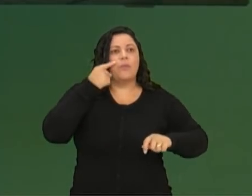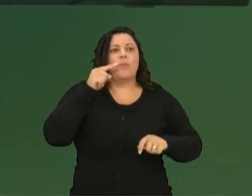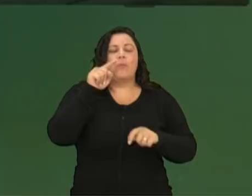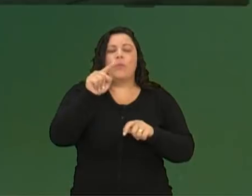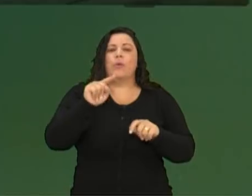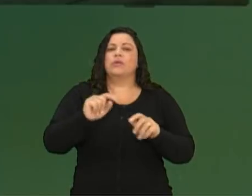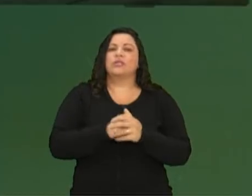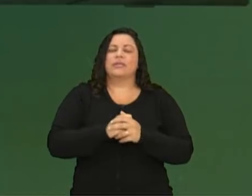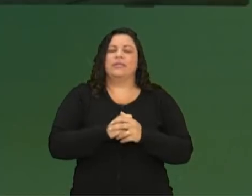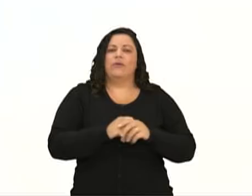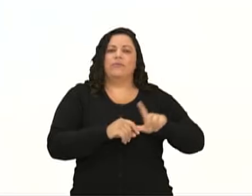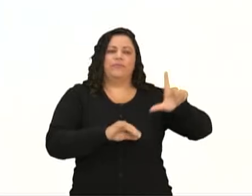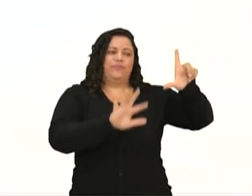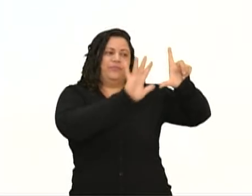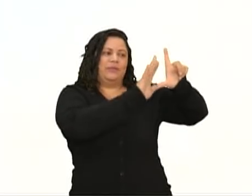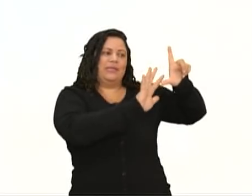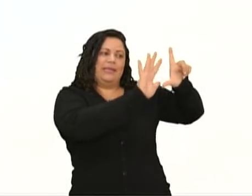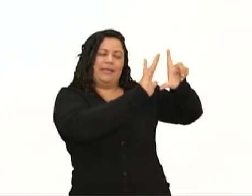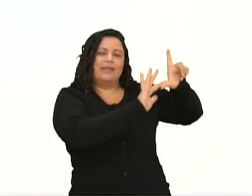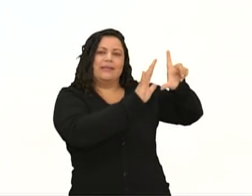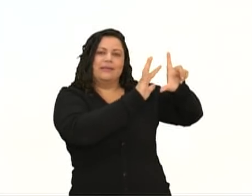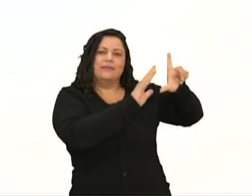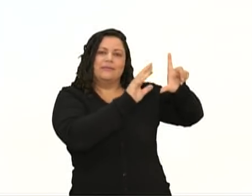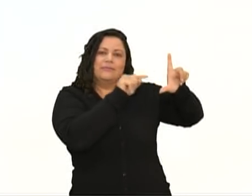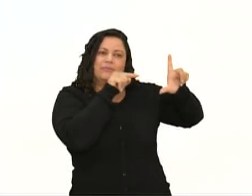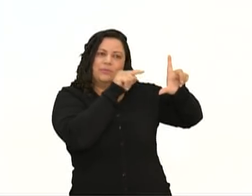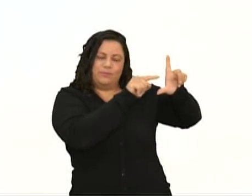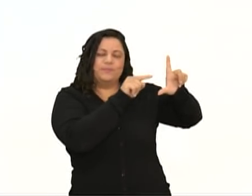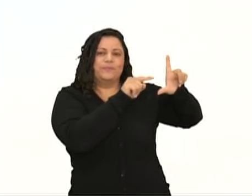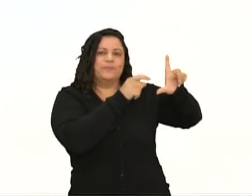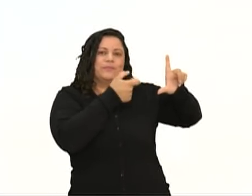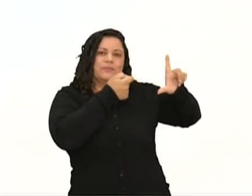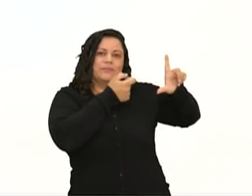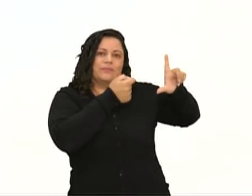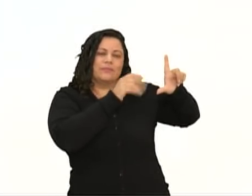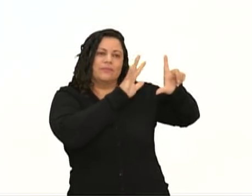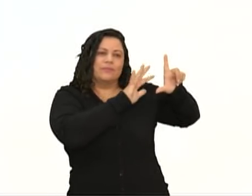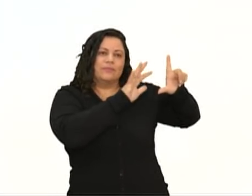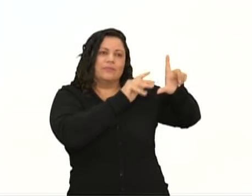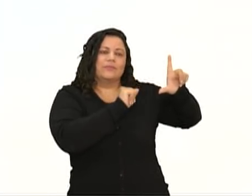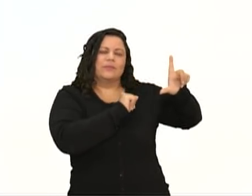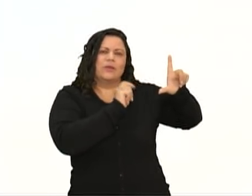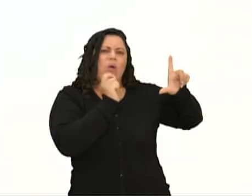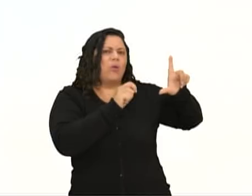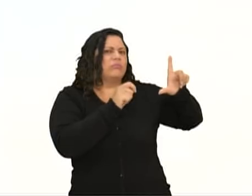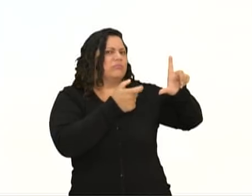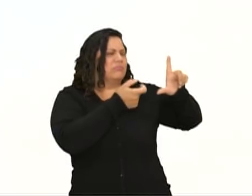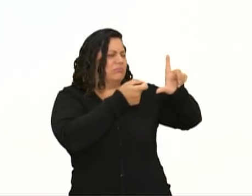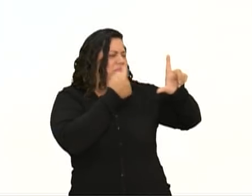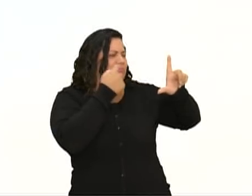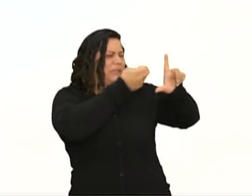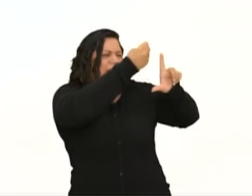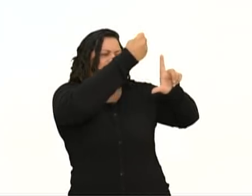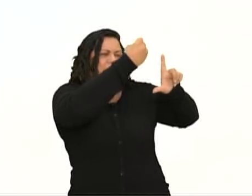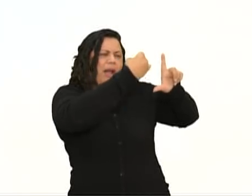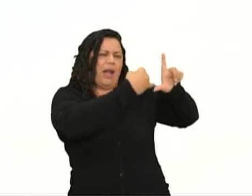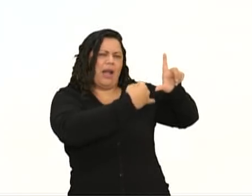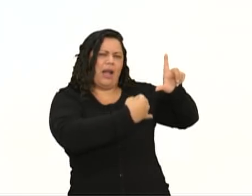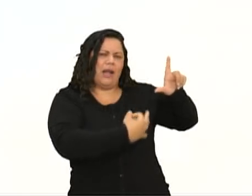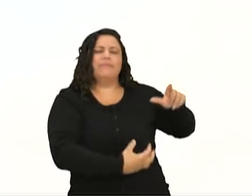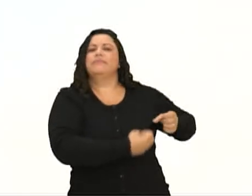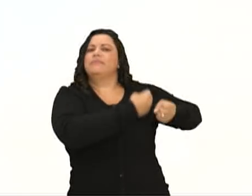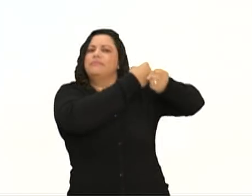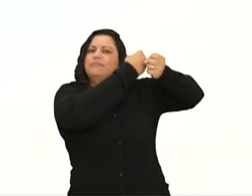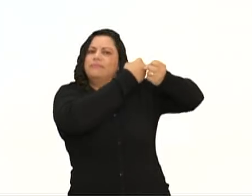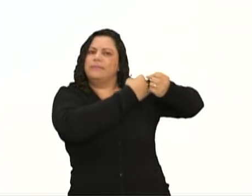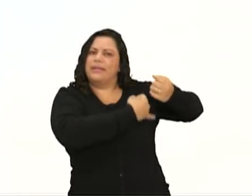isso através desse QR Code que eu estou trazendo aqui para vocês. Este material aqui vai te explicar muito mais